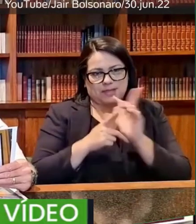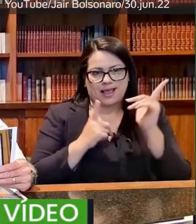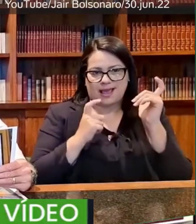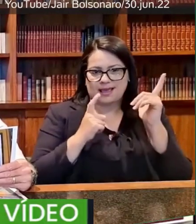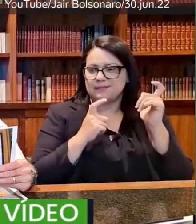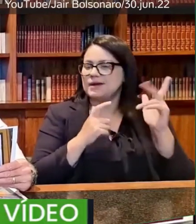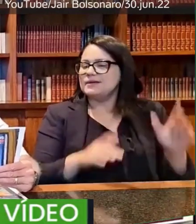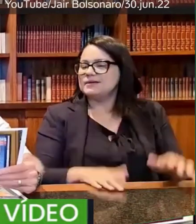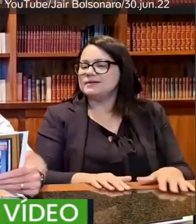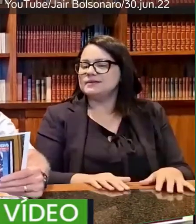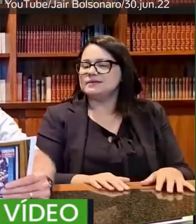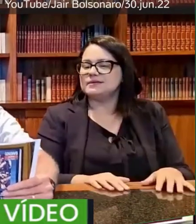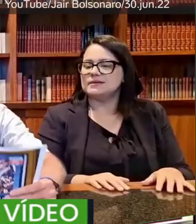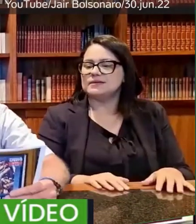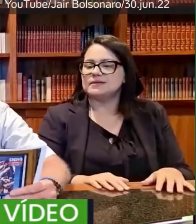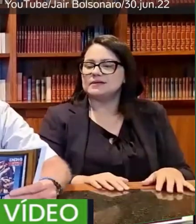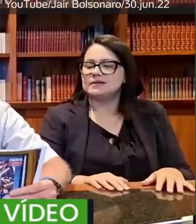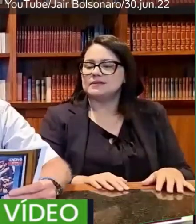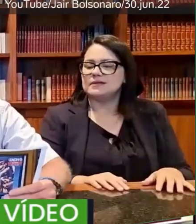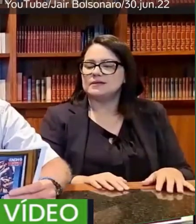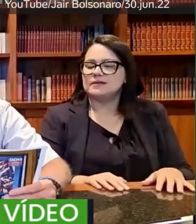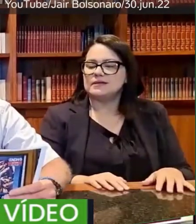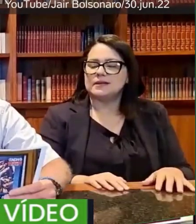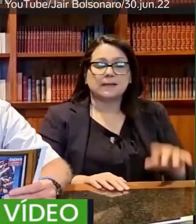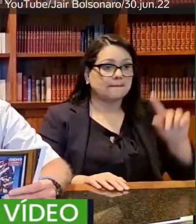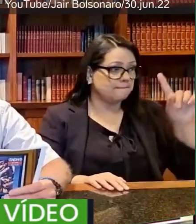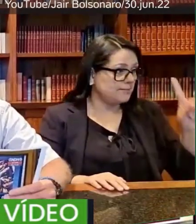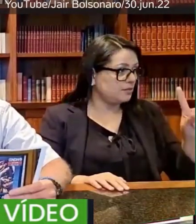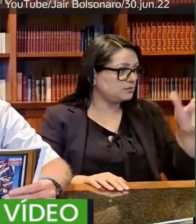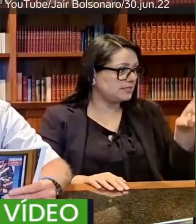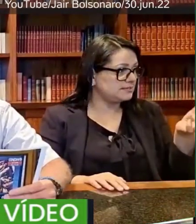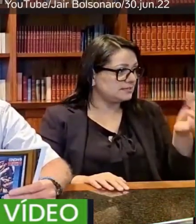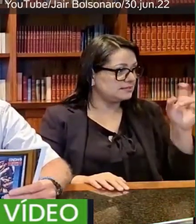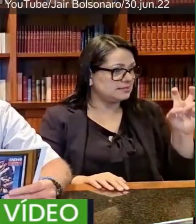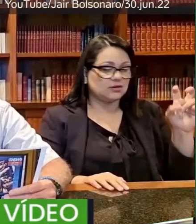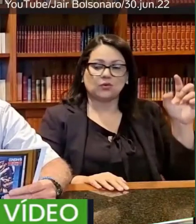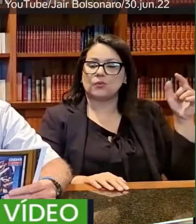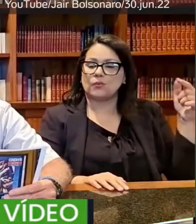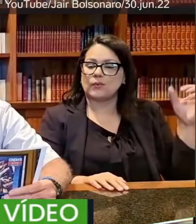2.850. Quanto é que dá? 600 a mais, vê quanto é que dá mais aí. 1.650 para